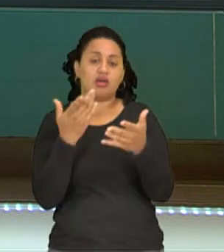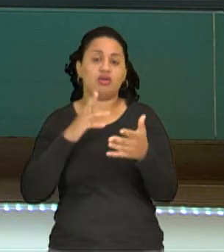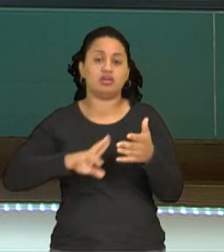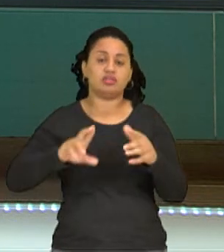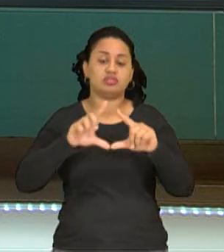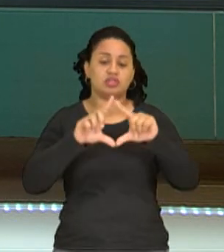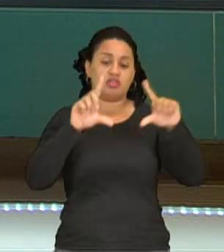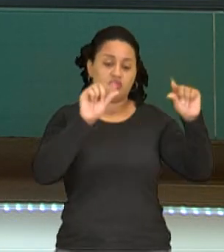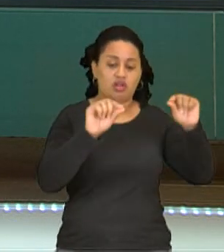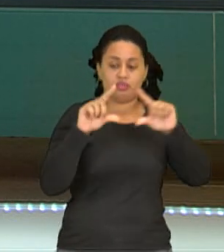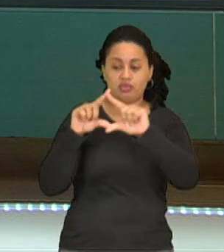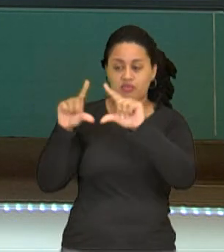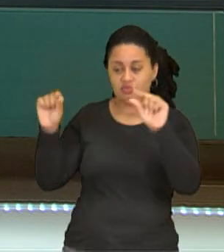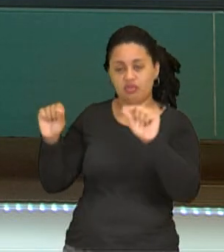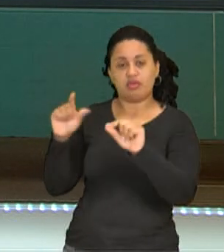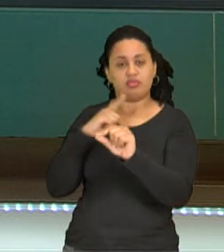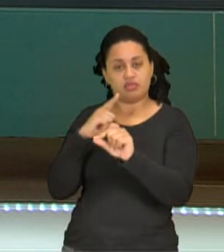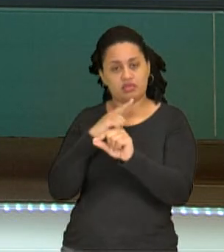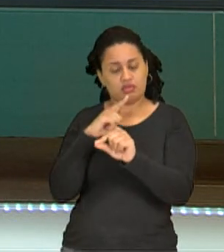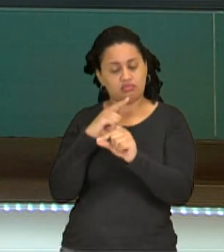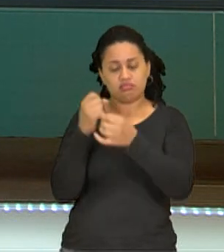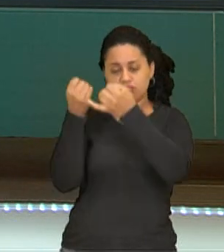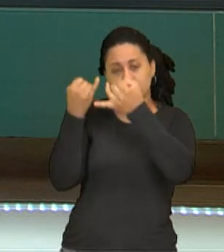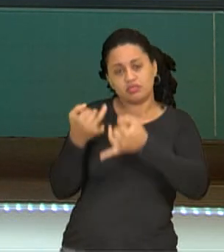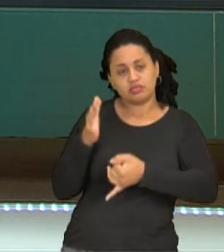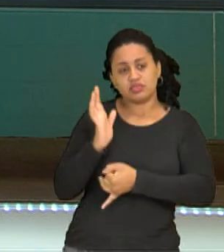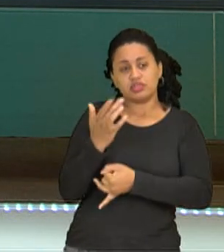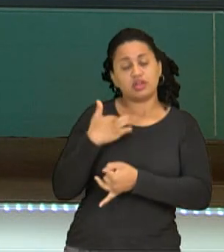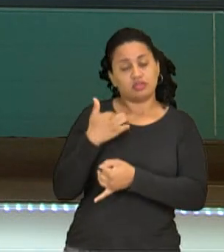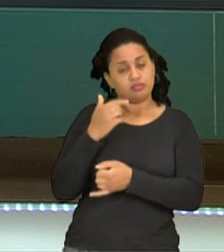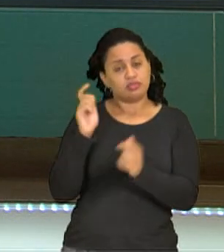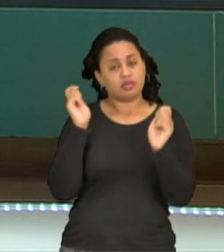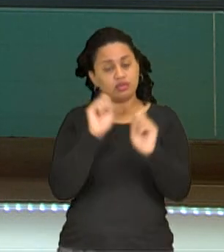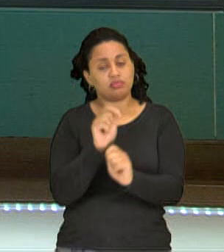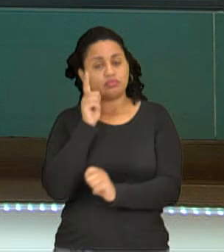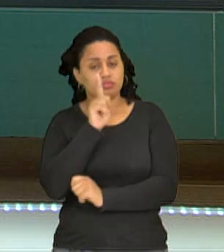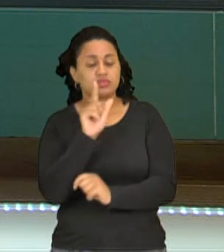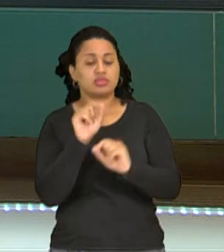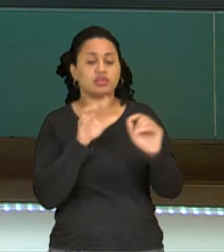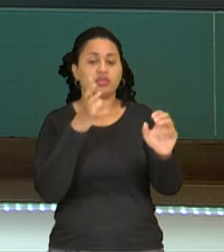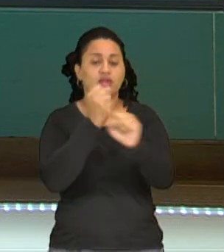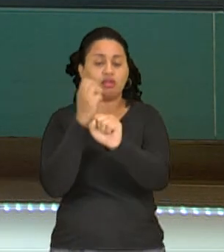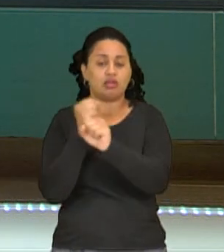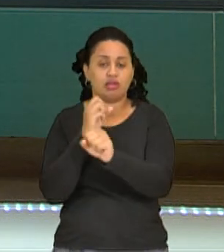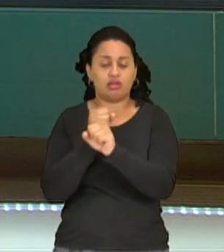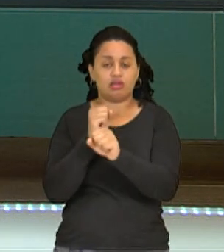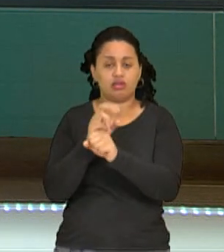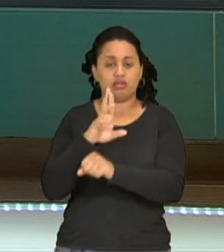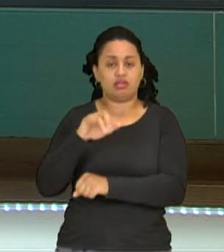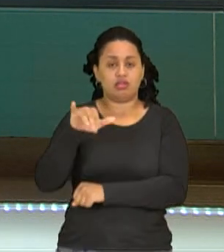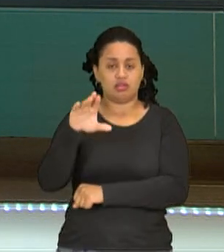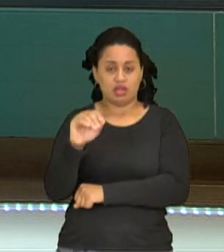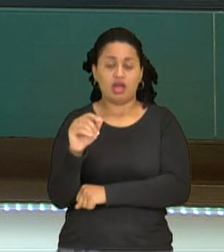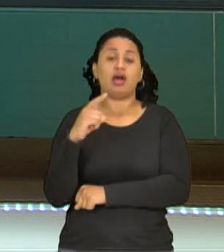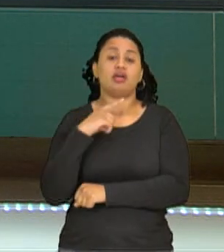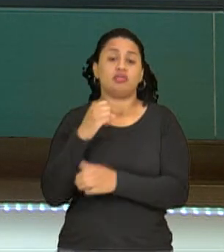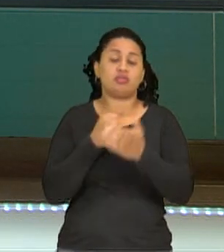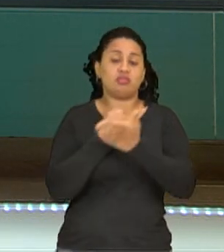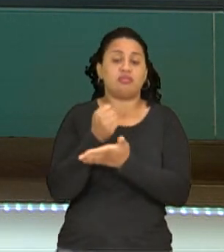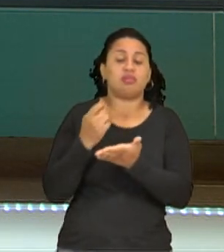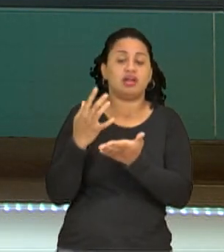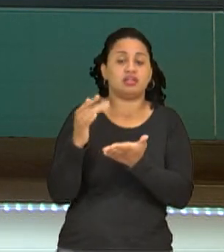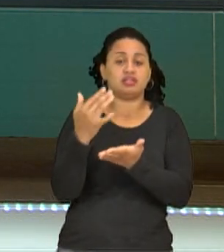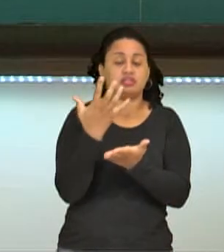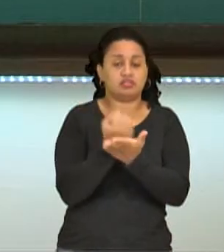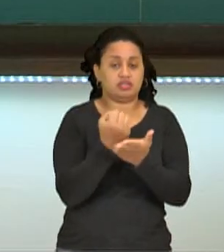utilizar uma das outras formas que a gente acabou de falar para poder calcular esse raio baseado nos dados que a gente tem.